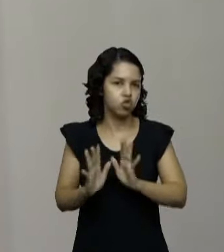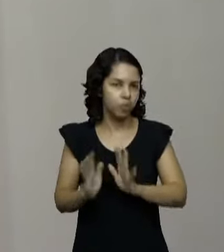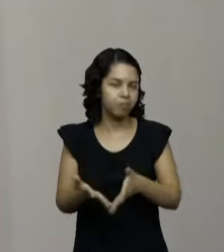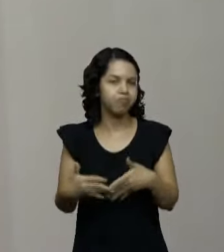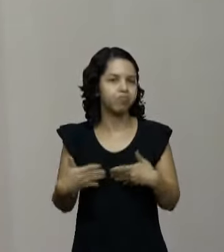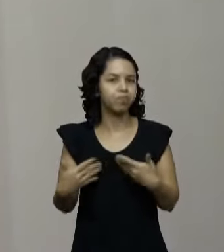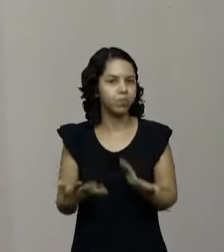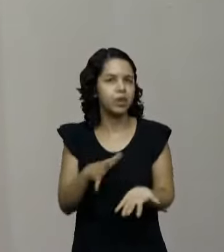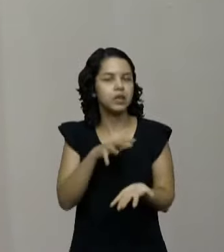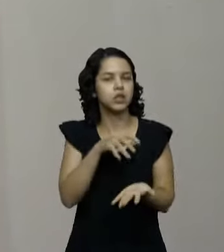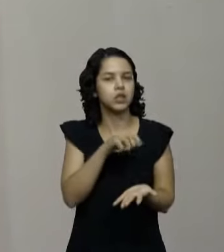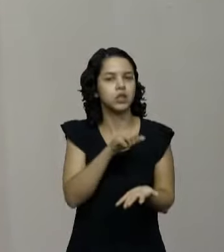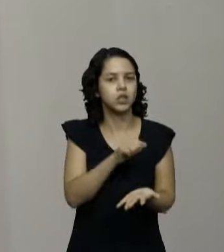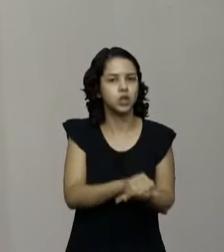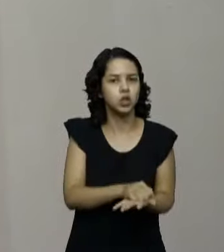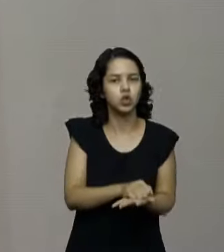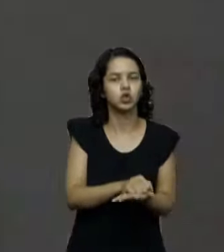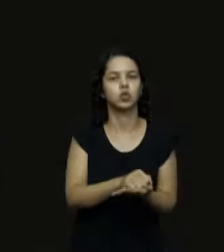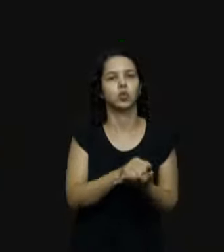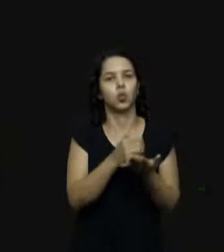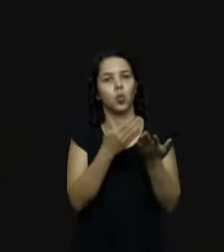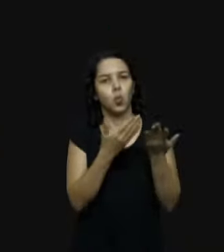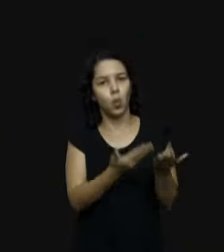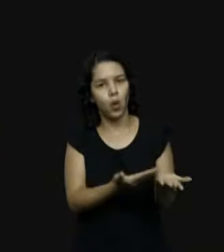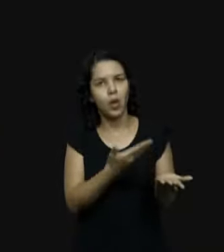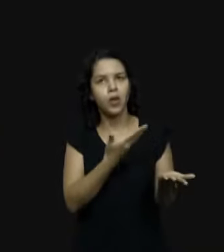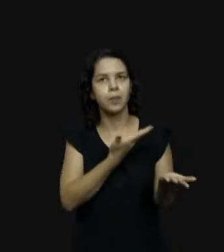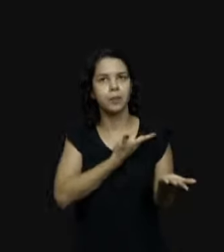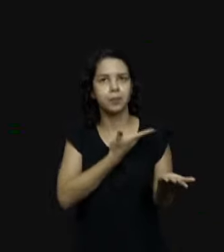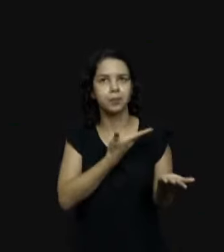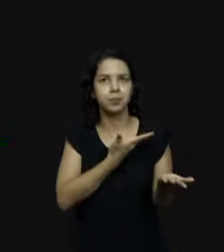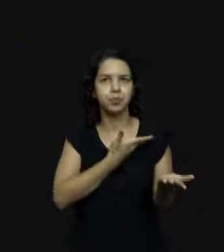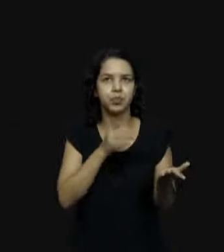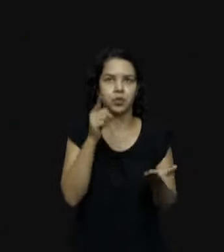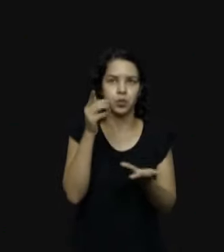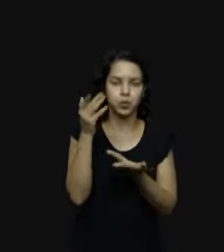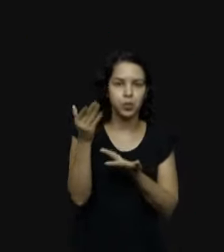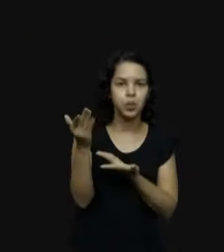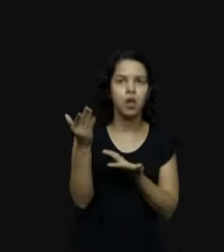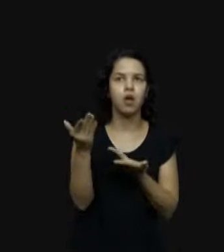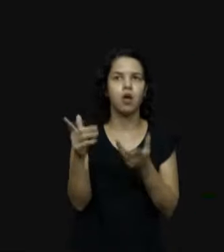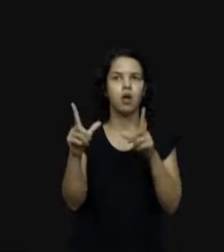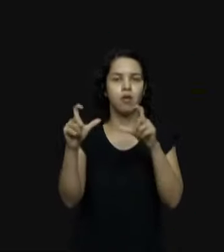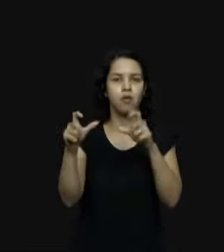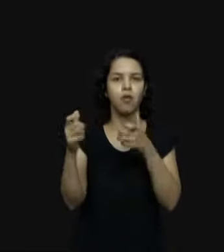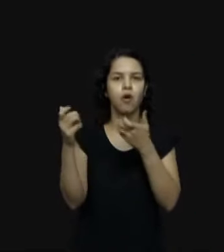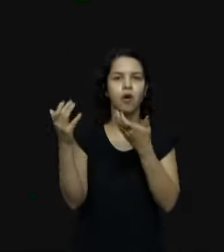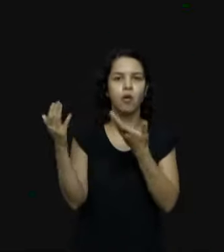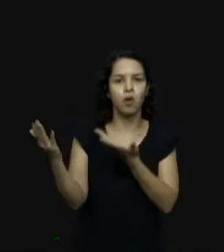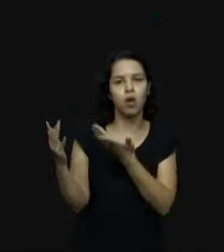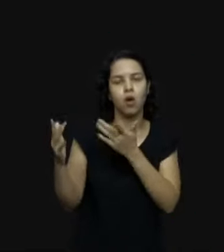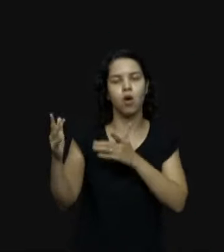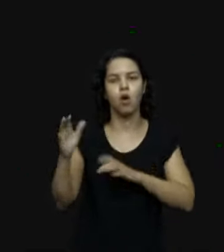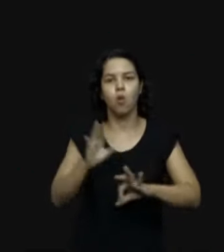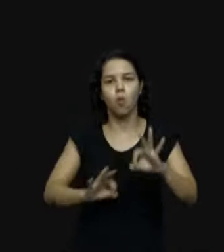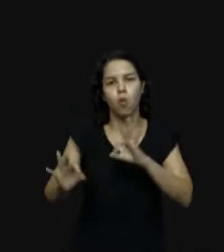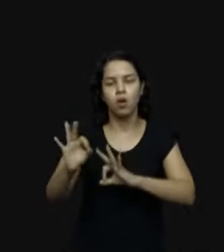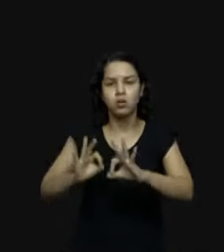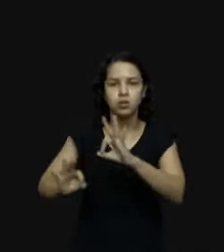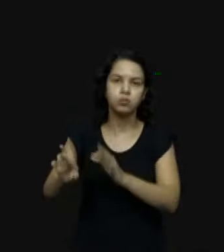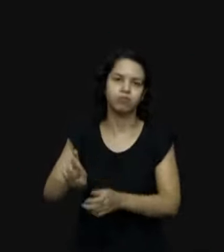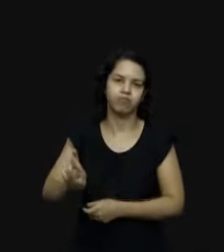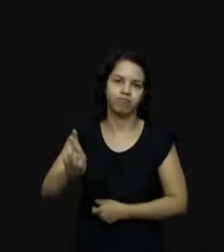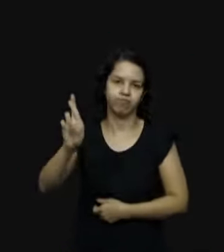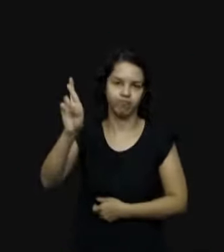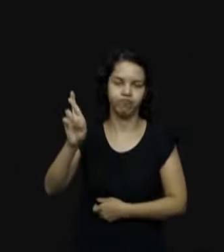aí do CUC, que é o organizador desse evento no Clube de Caça e Tiro, lá